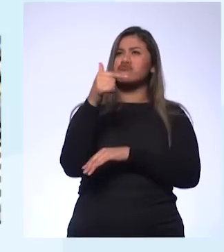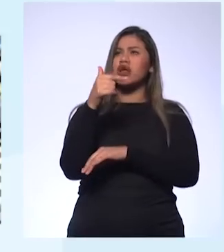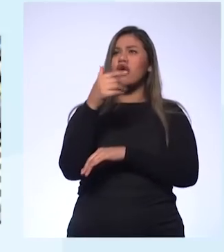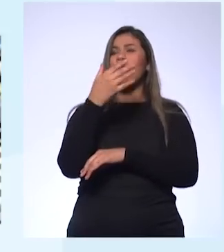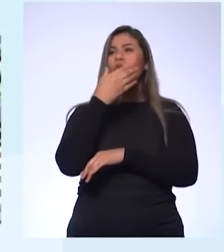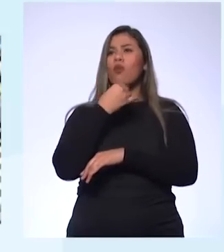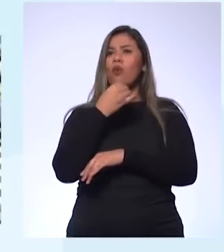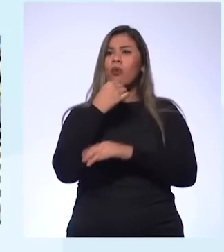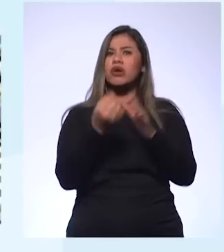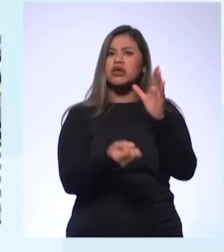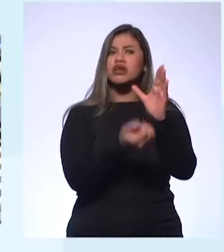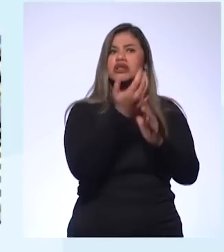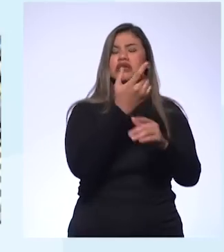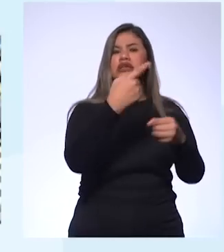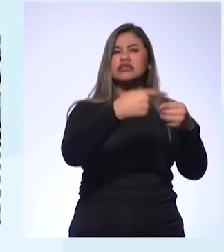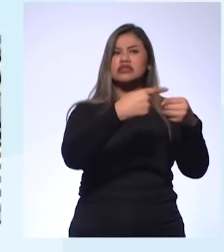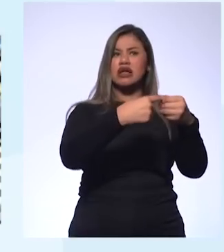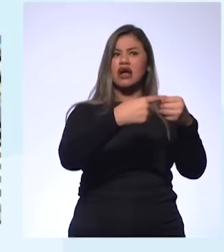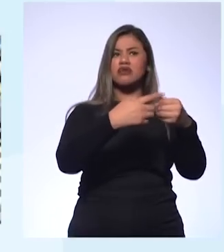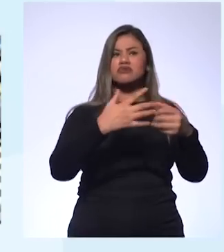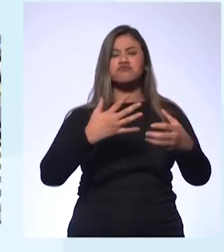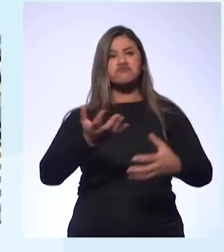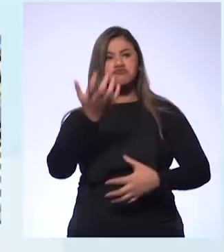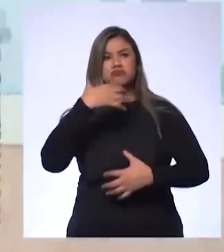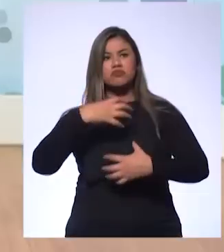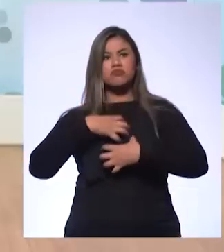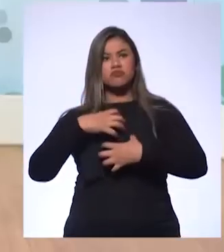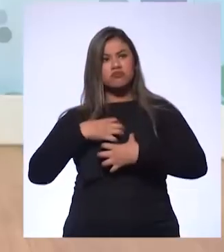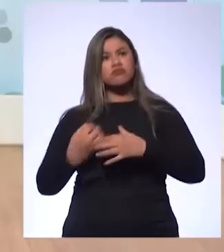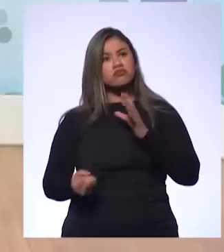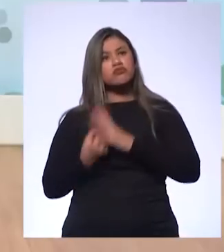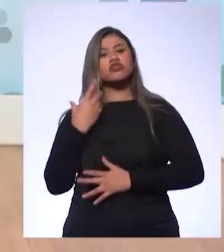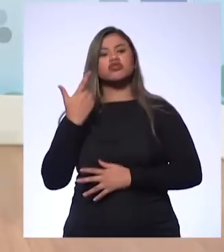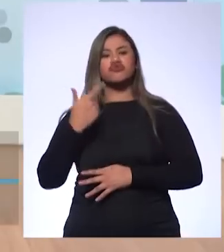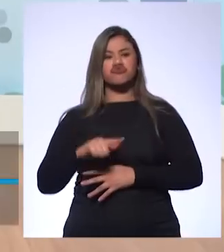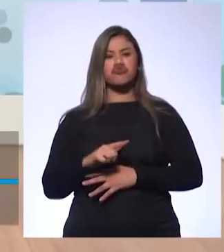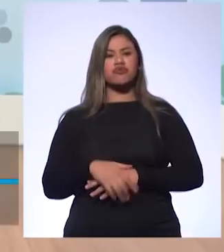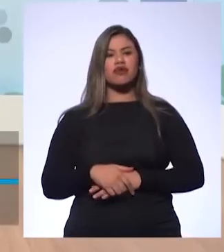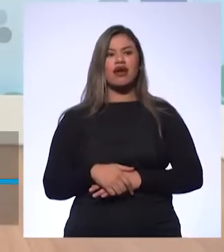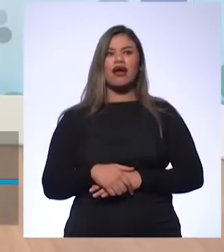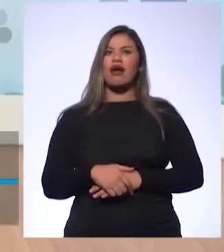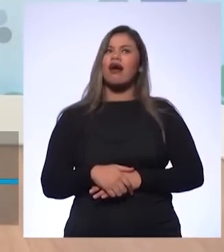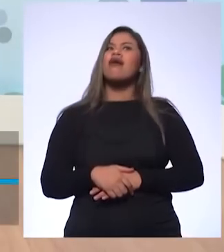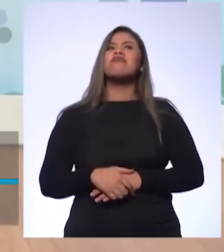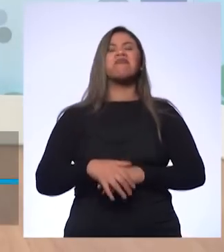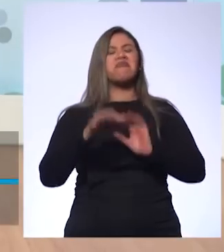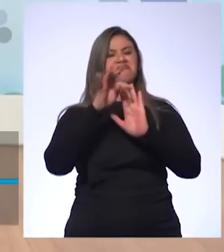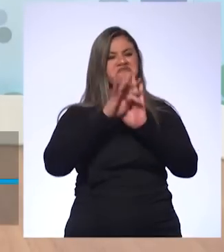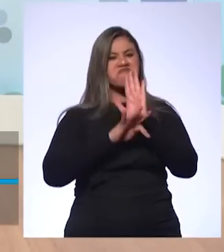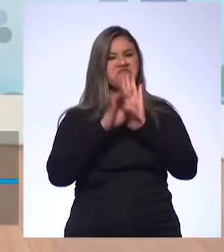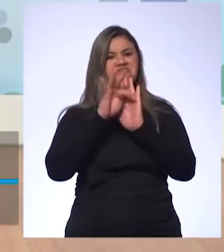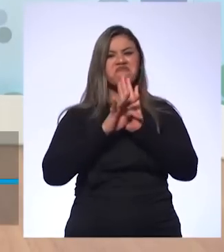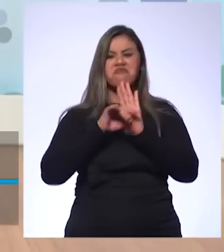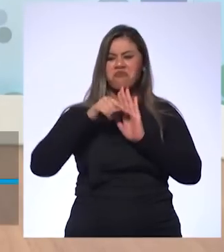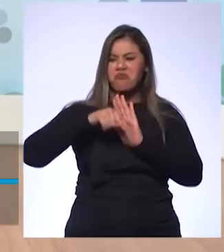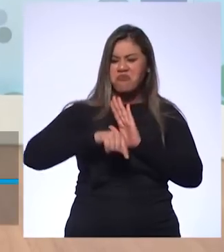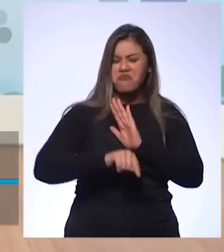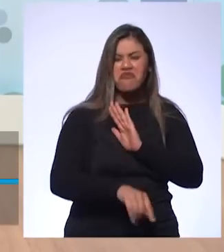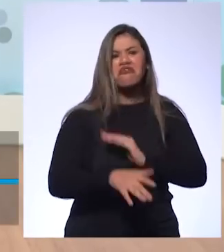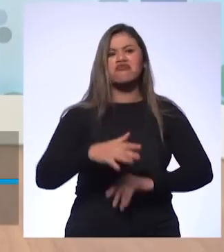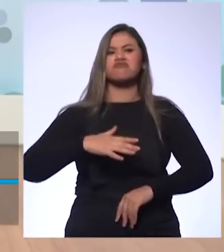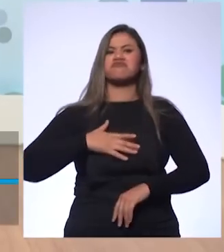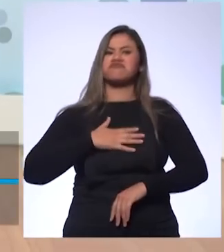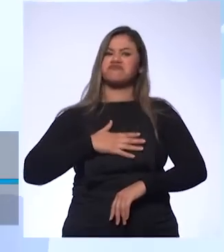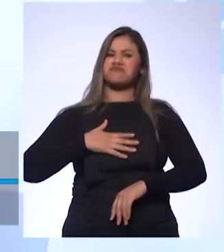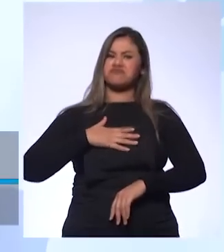si mesmo. Uau, isso é profundo. Eu quero me apropriar desse texto, muito legal. Vou colocar um dia na minha aula.